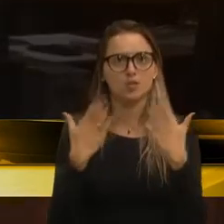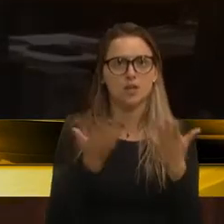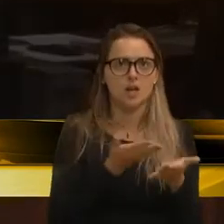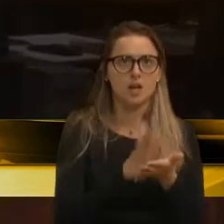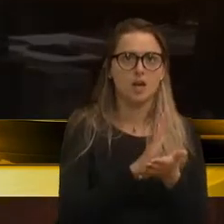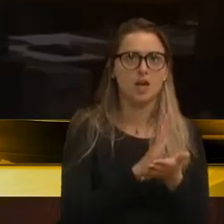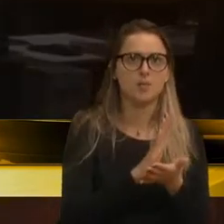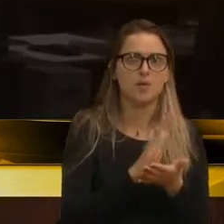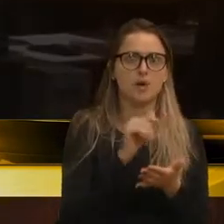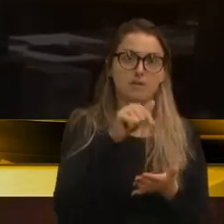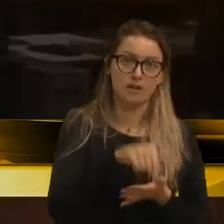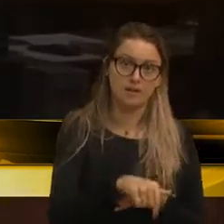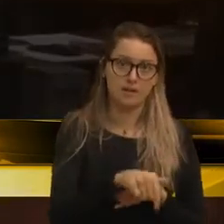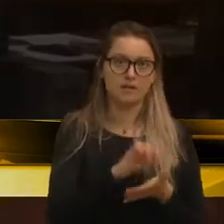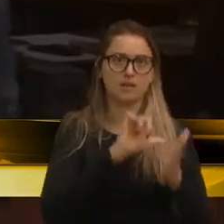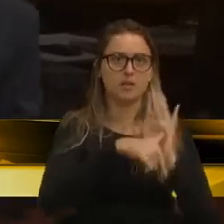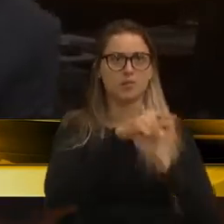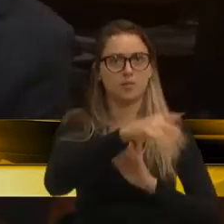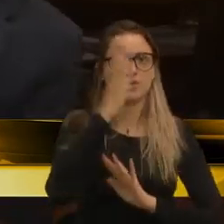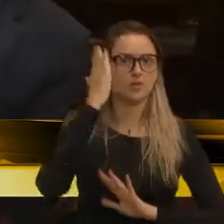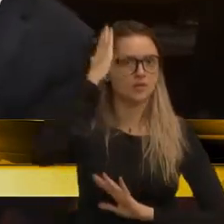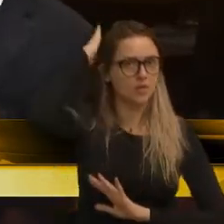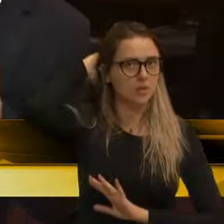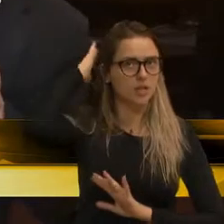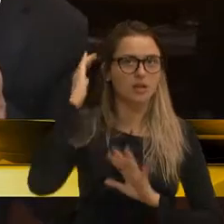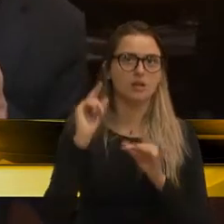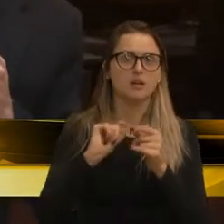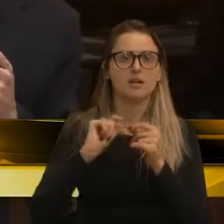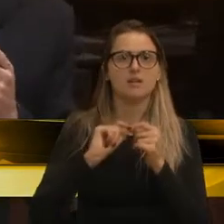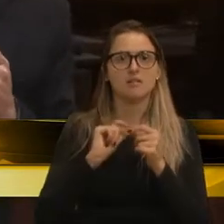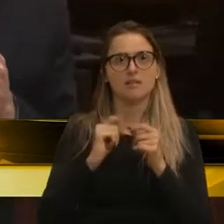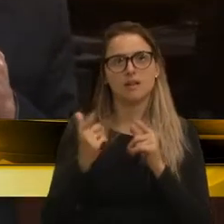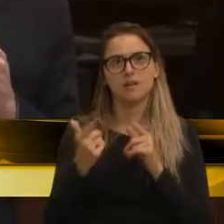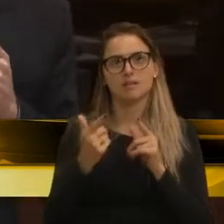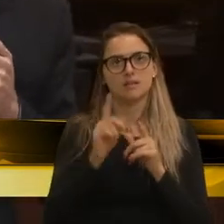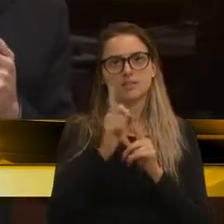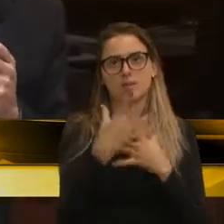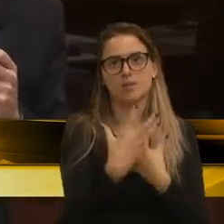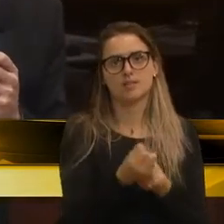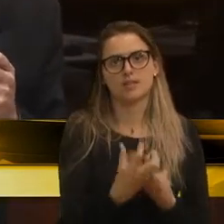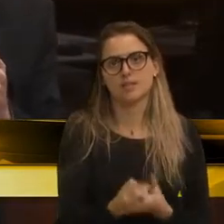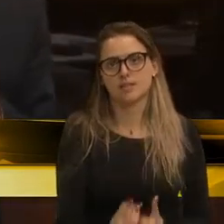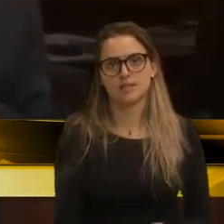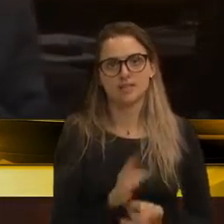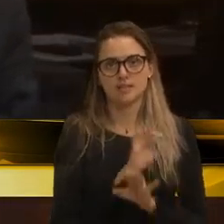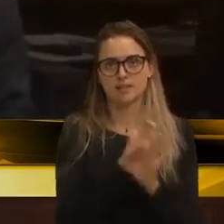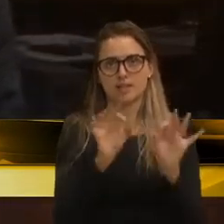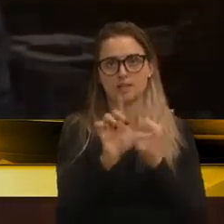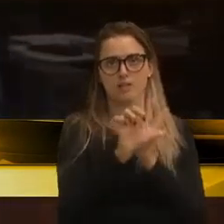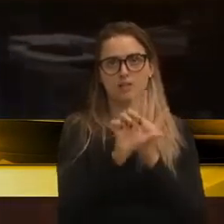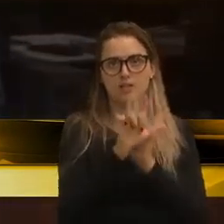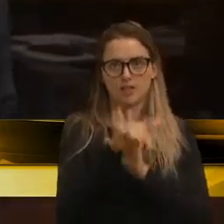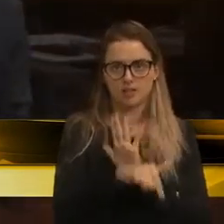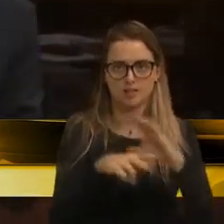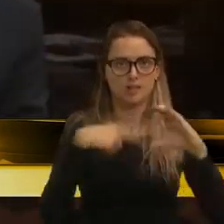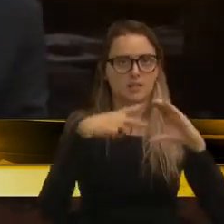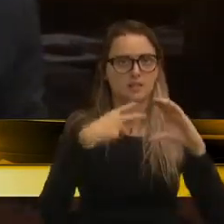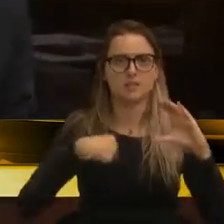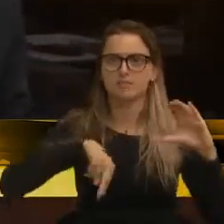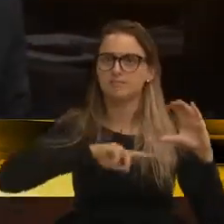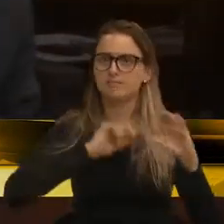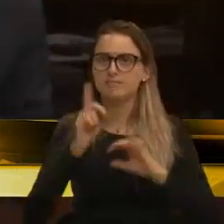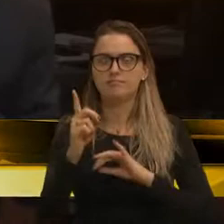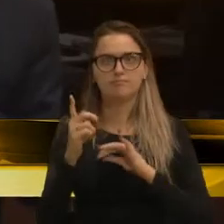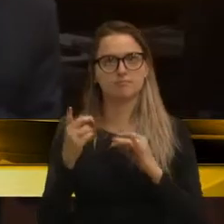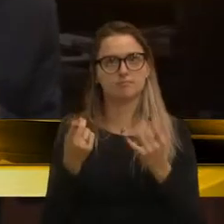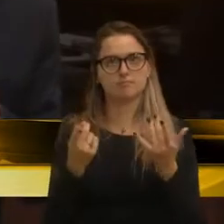o prefeito tem feito? Ele pega lá, move as adinhas dele e vai derrubando lei por lei dessa casa. E nós não criamos o processo de